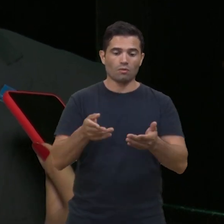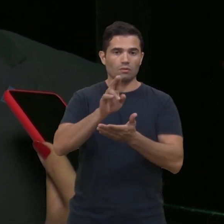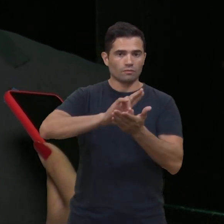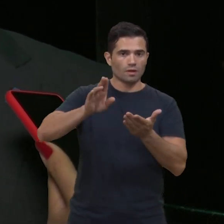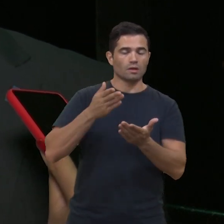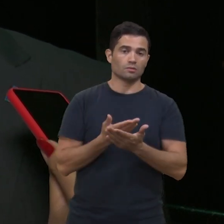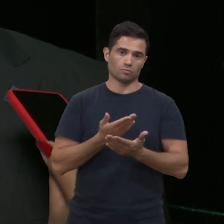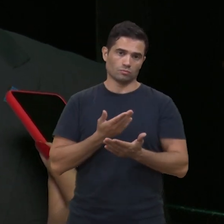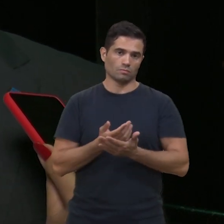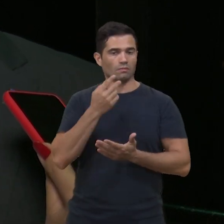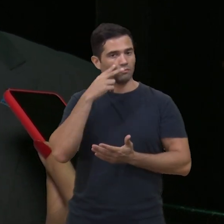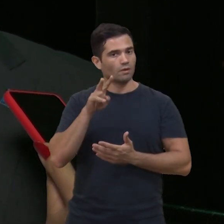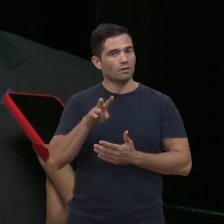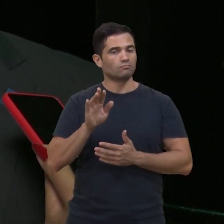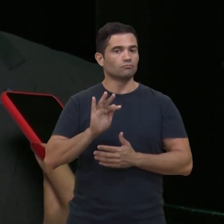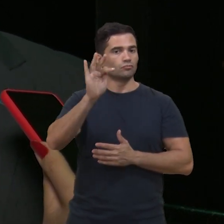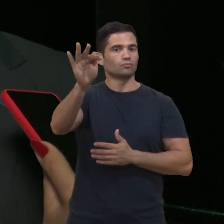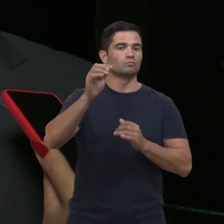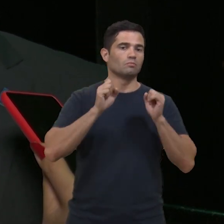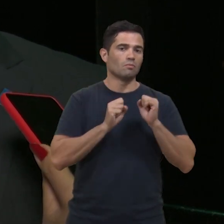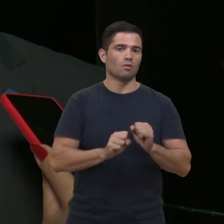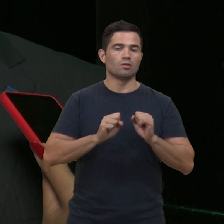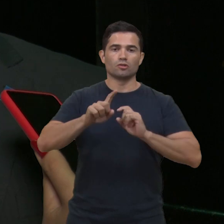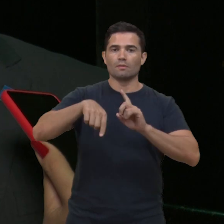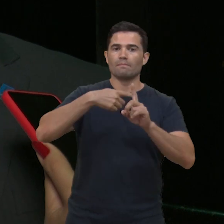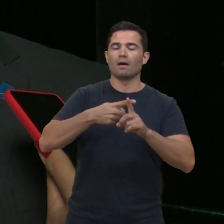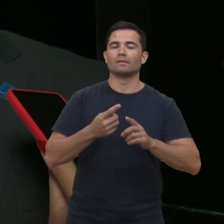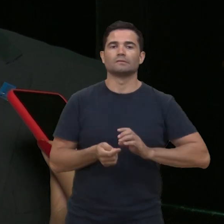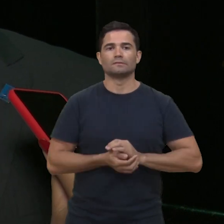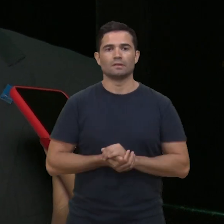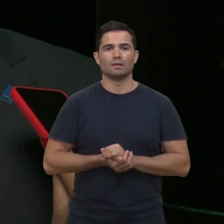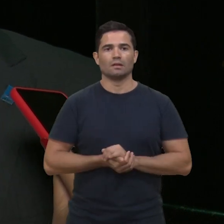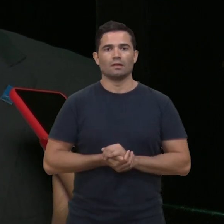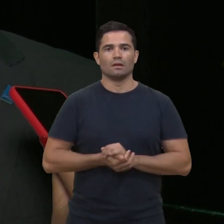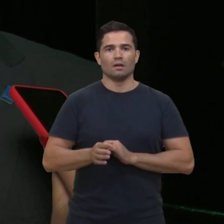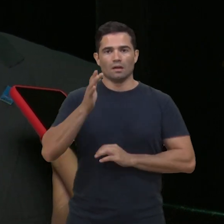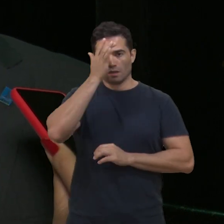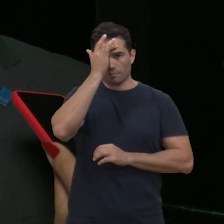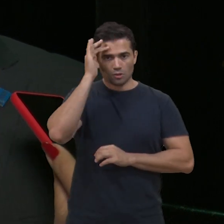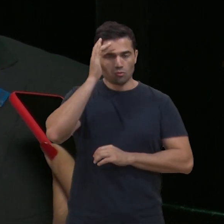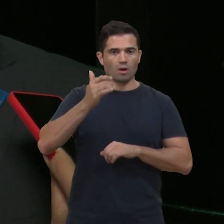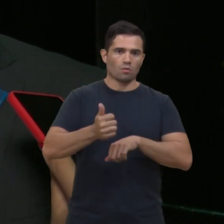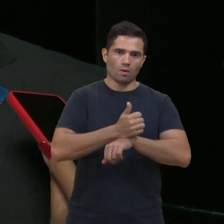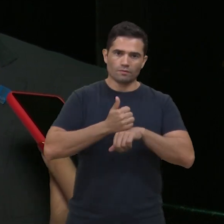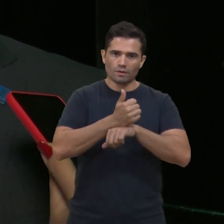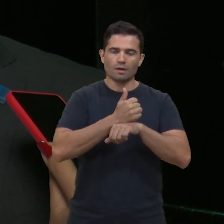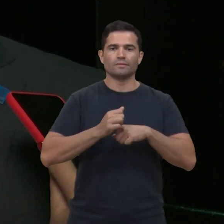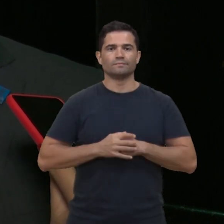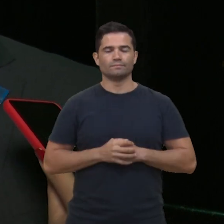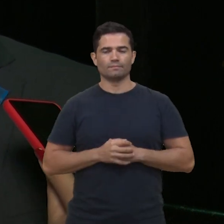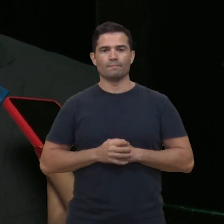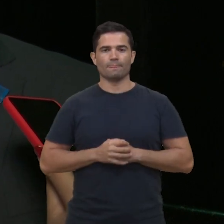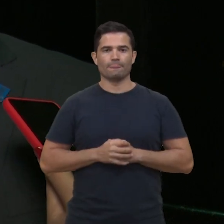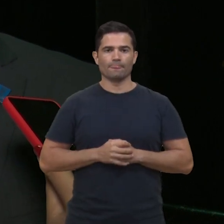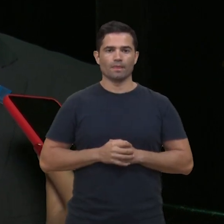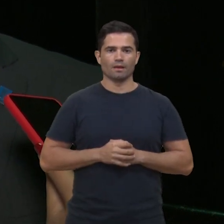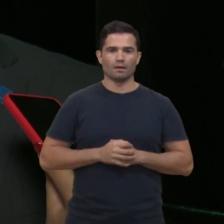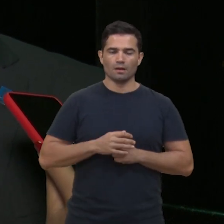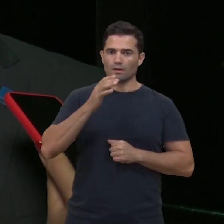agora estão estudando, e as perspectivas para a gente poder cada vez mais ter pessoas qualificadas,